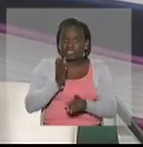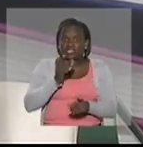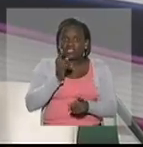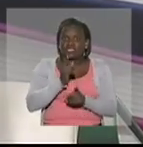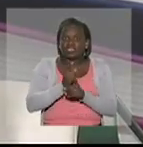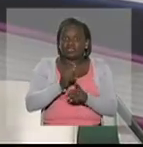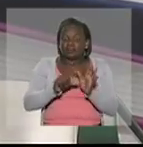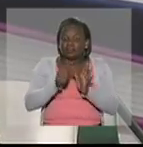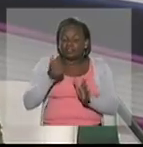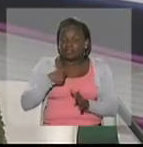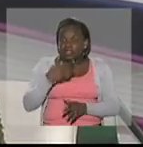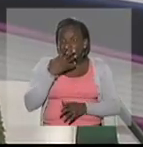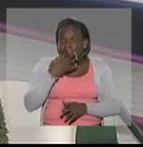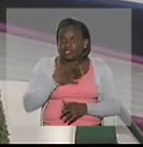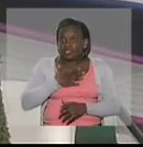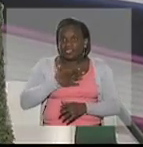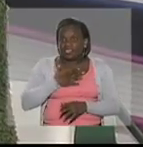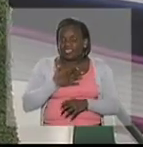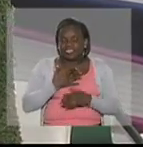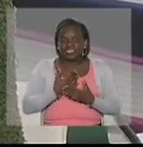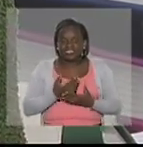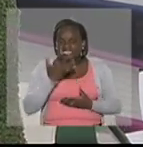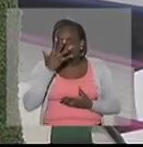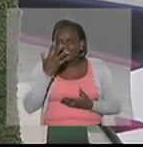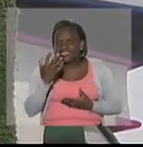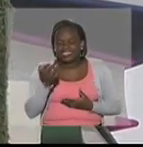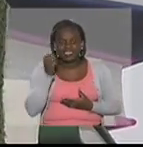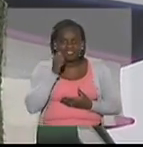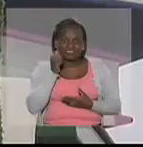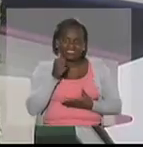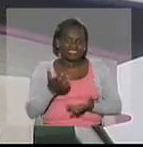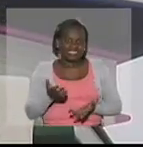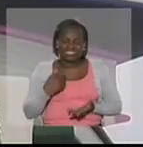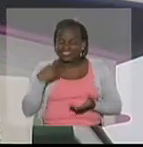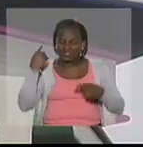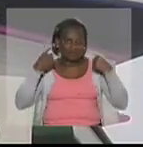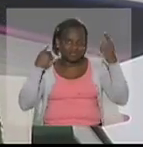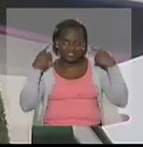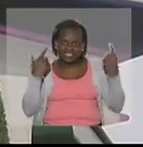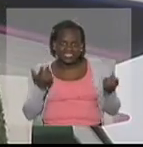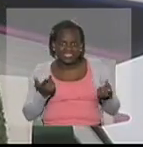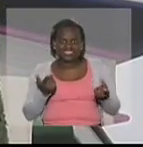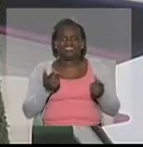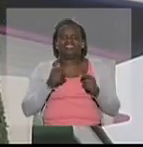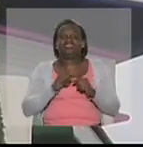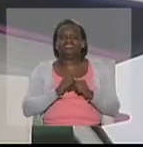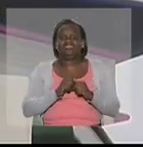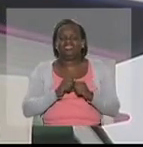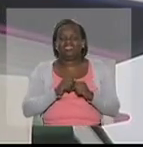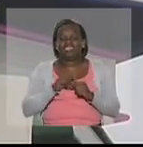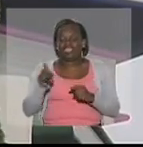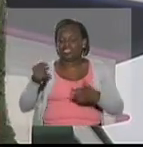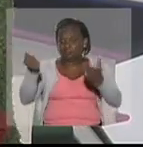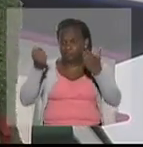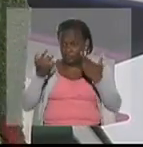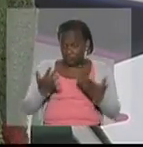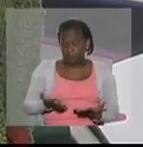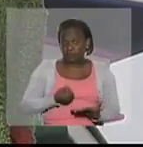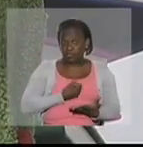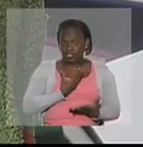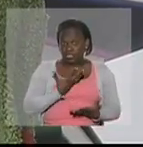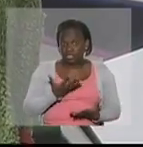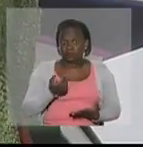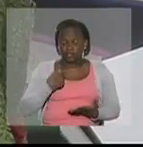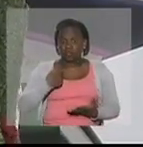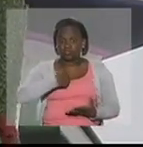primeira vez eu fiquei Hum fiquei encantada com aquela mulher fiquei louca que ela contou uma